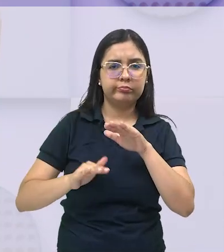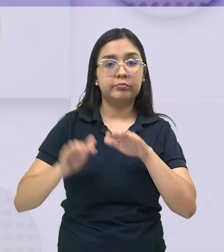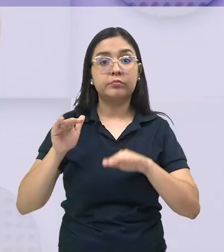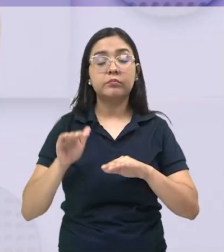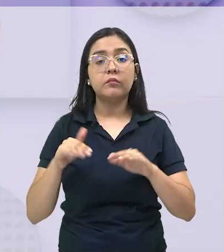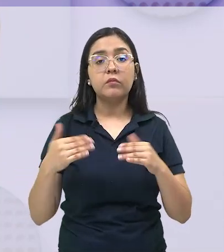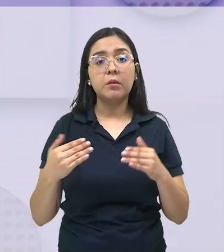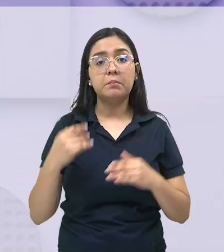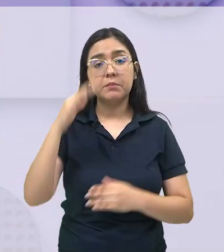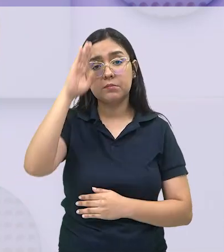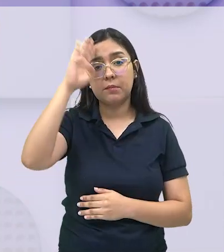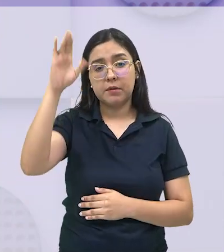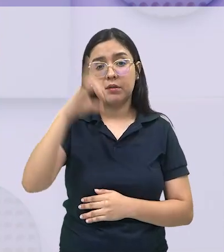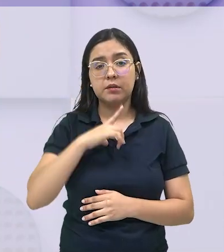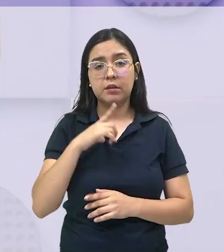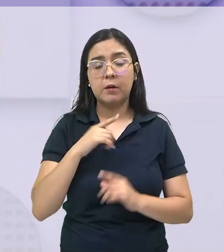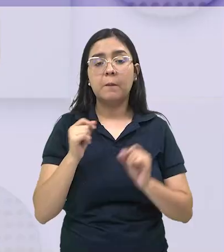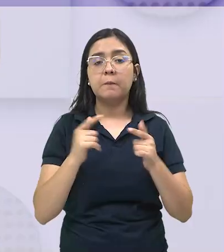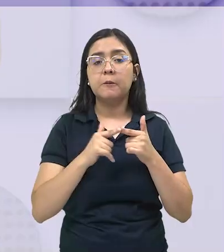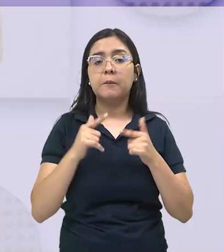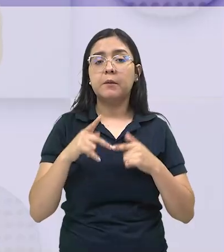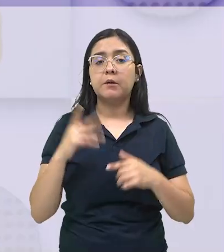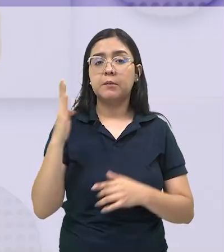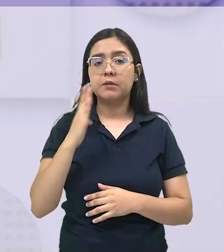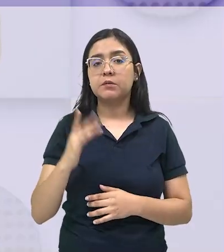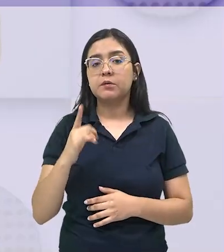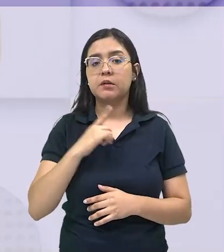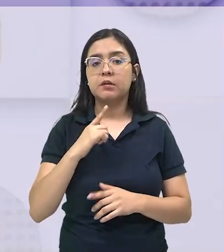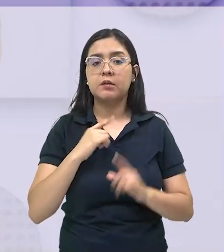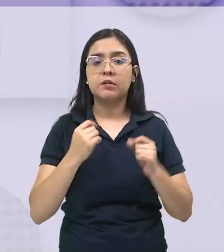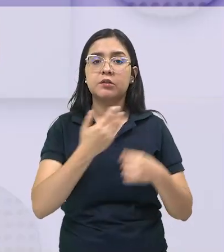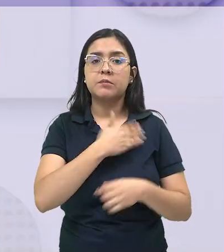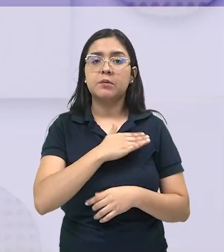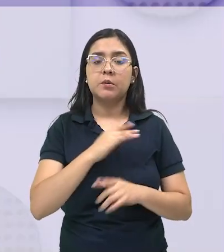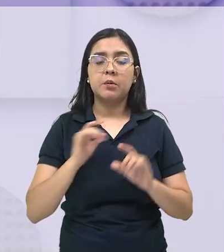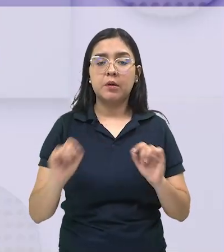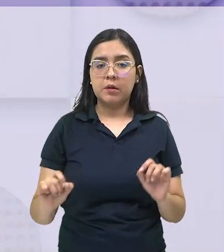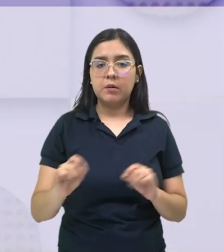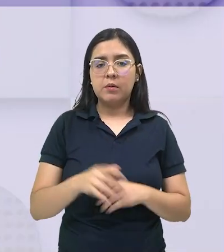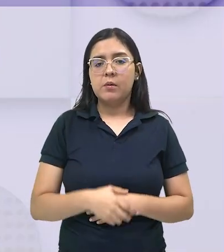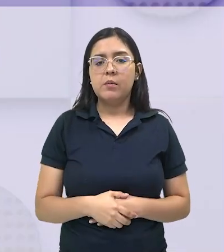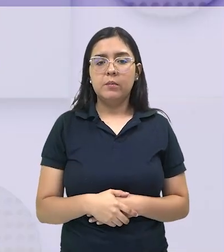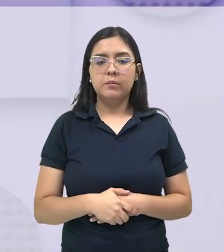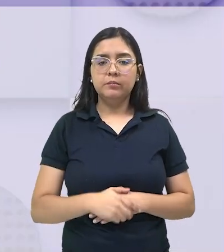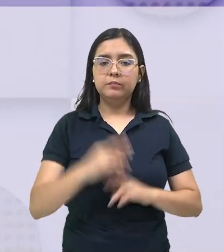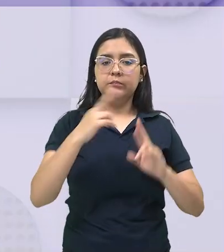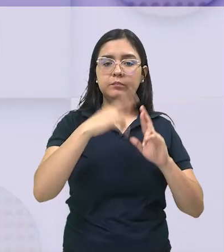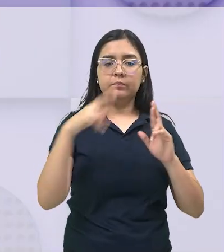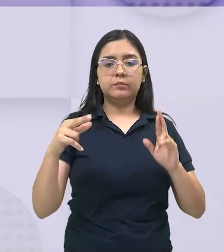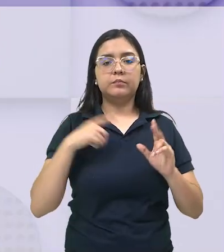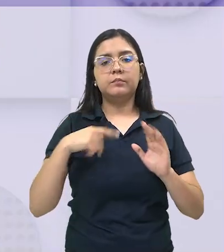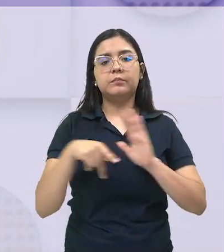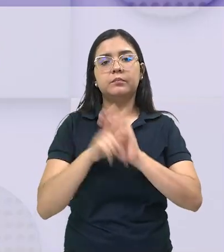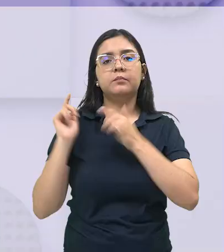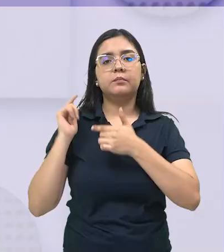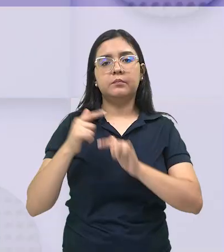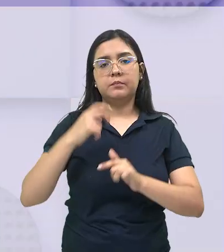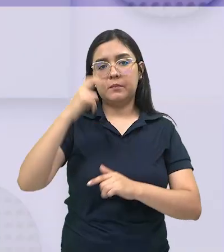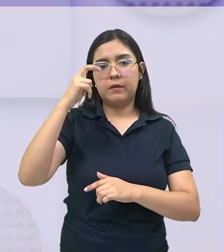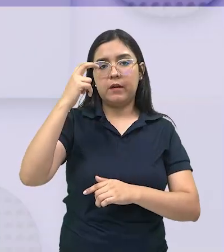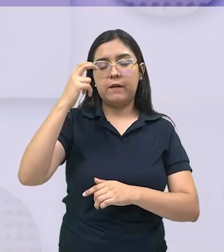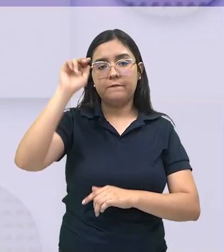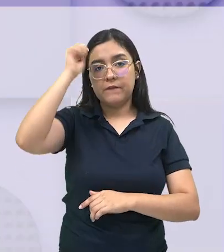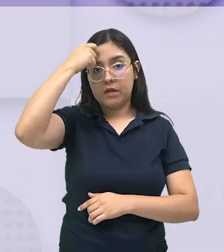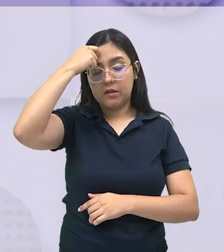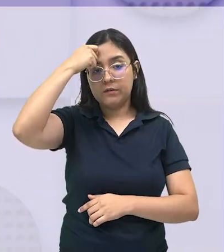Principalmente, nós temos uma situação bem delicada no Brasil, da discriminação contra as religiões de matriz africana,